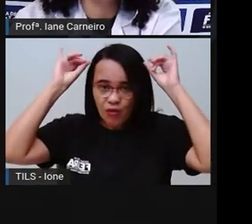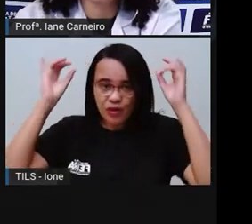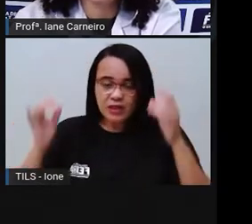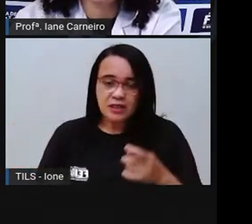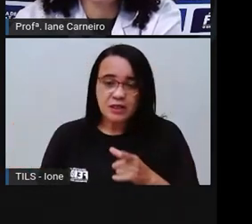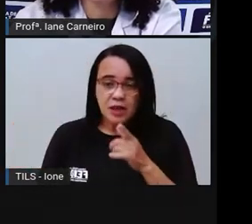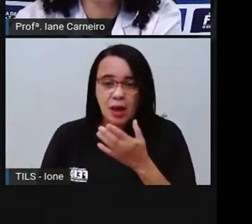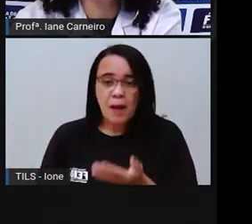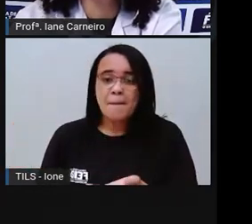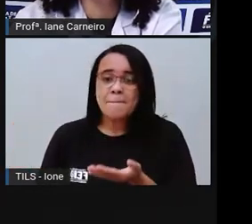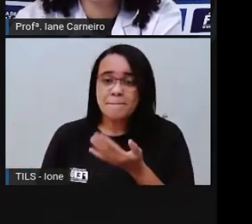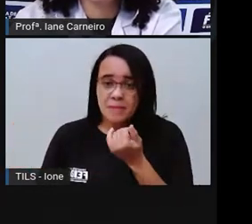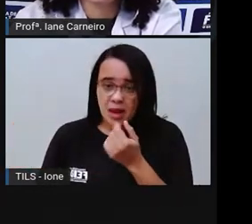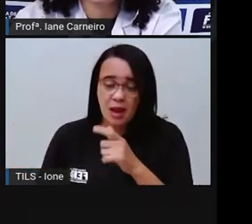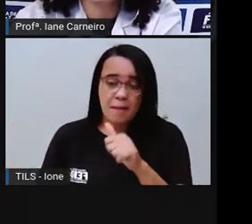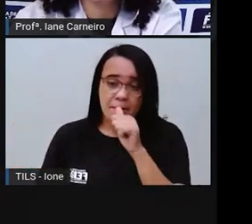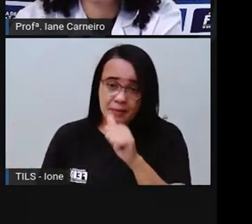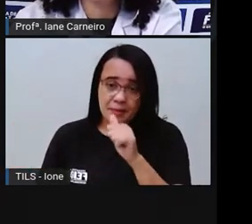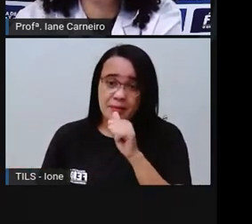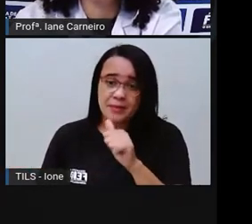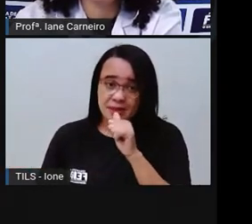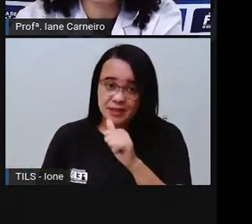fez o que bebeu